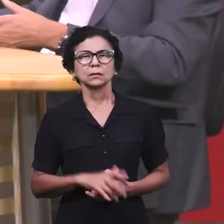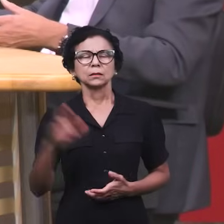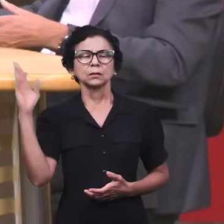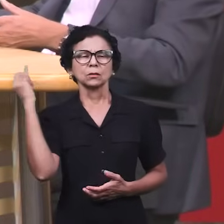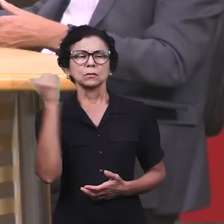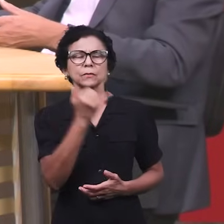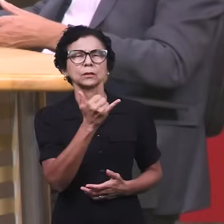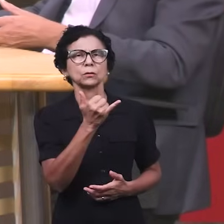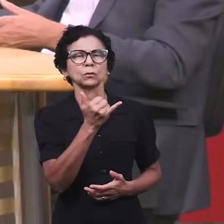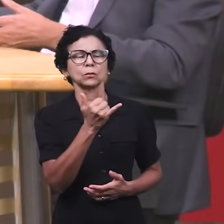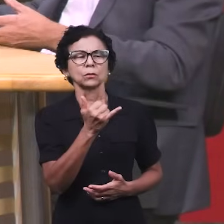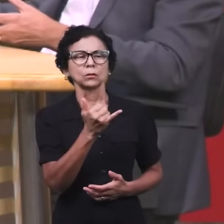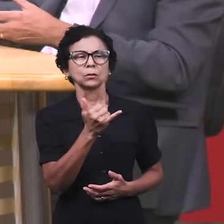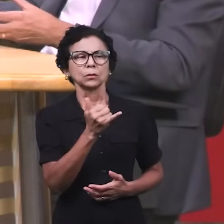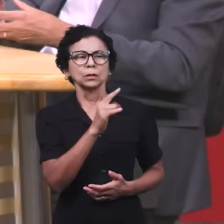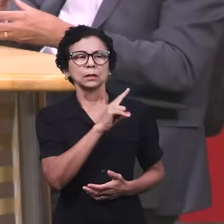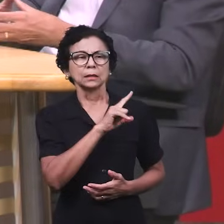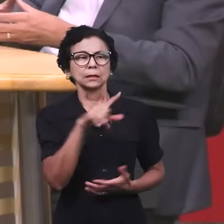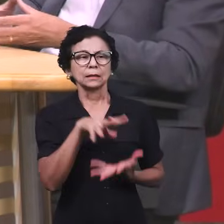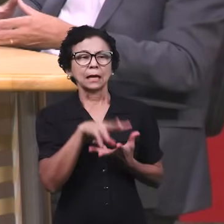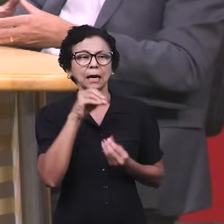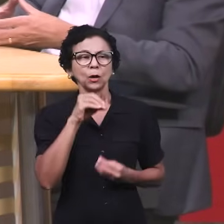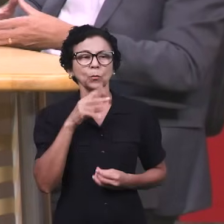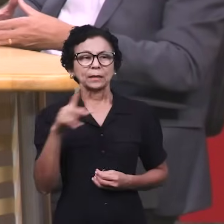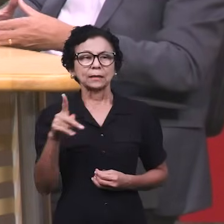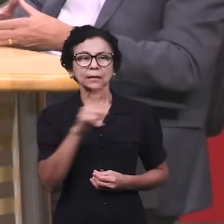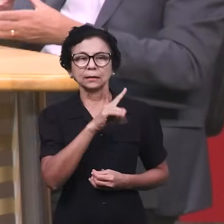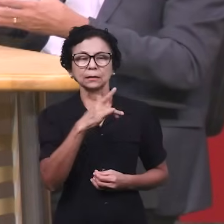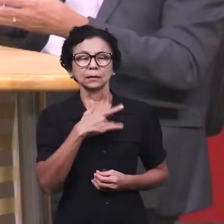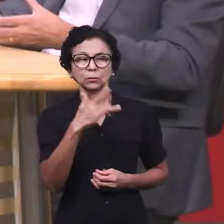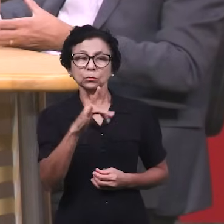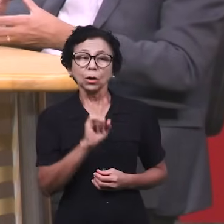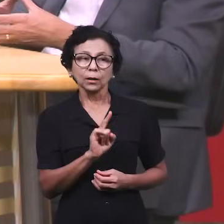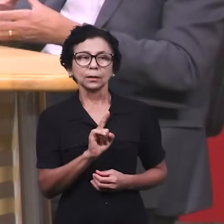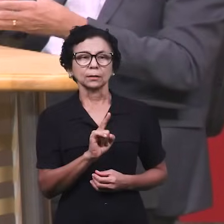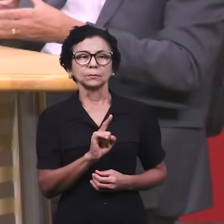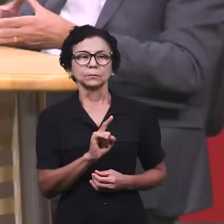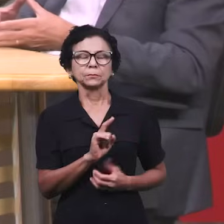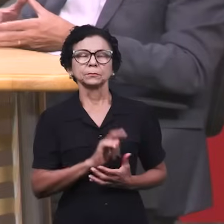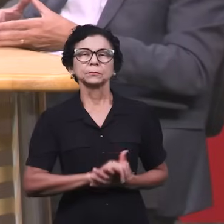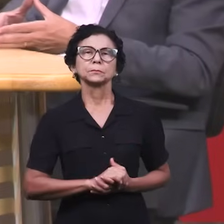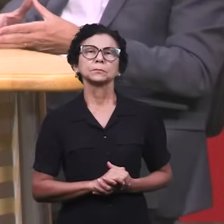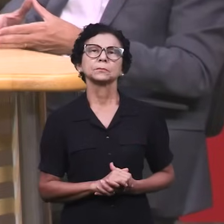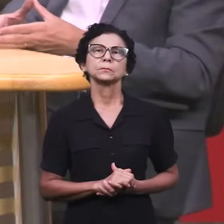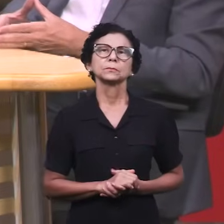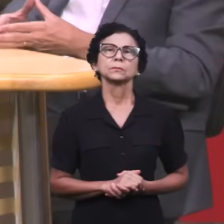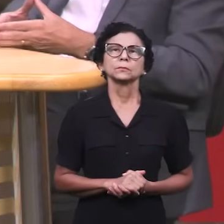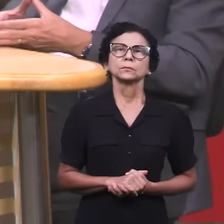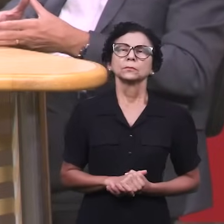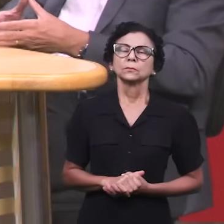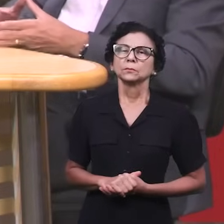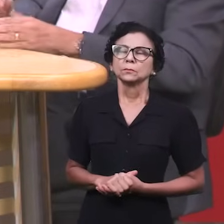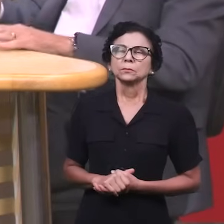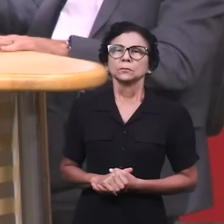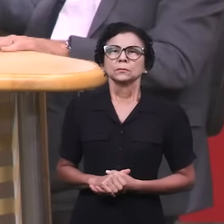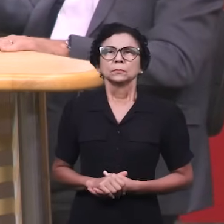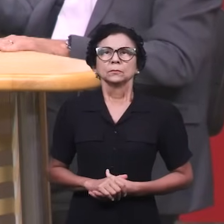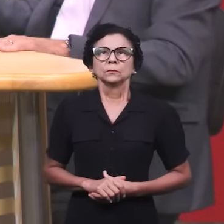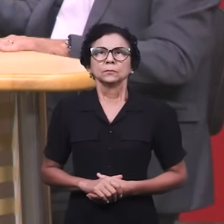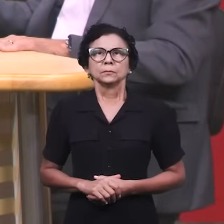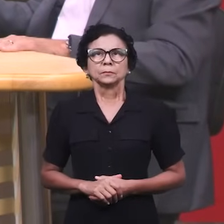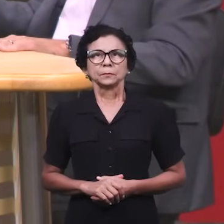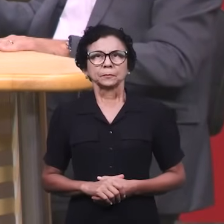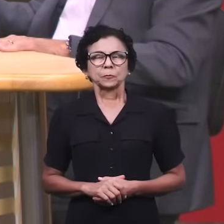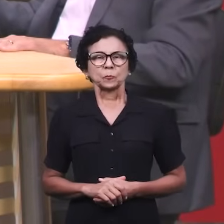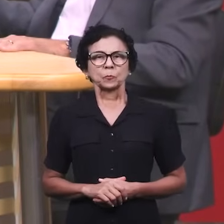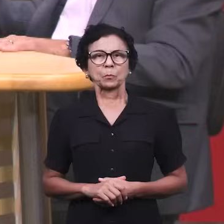doutrinados isso né assim a graça ou testemunho ou exemplo que os pais deram porque o pai não estava mais